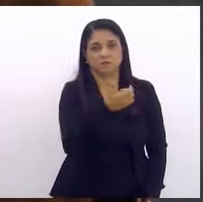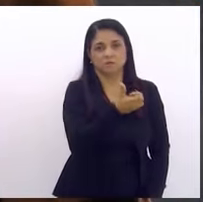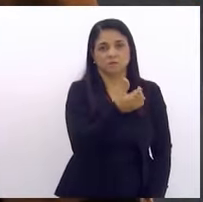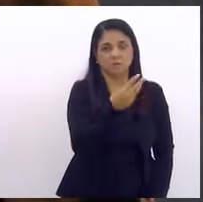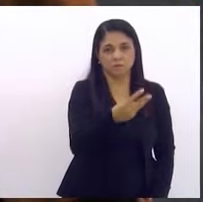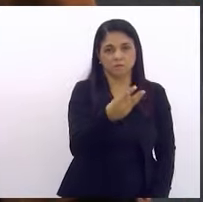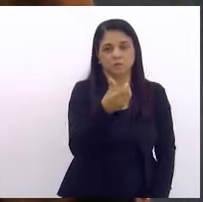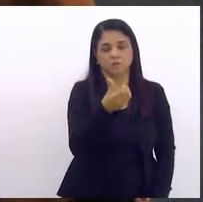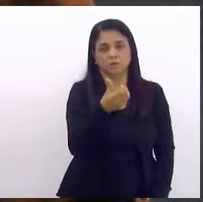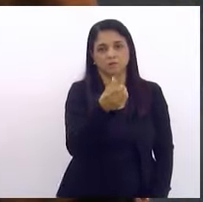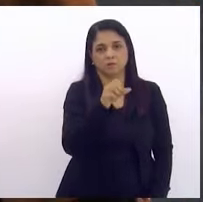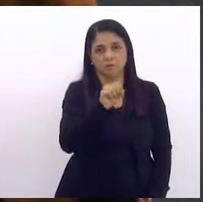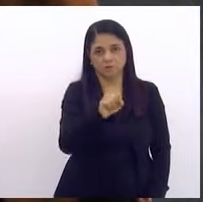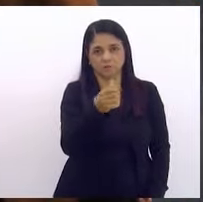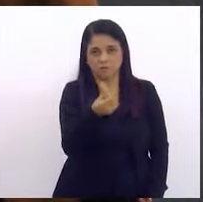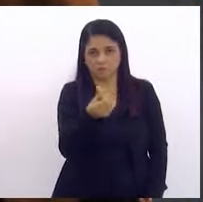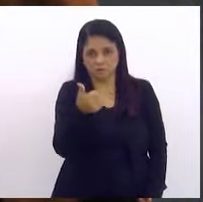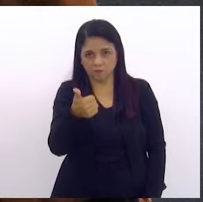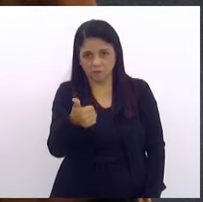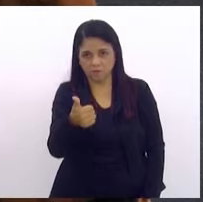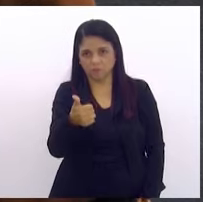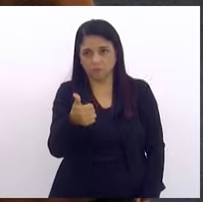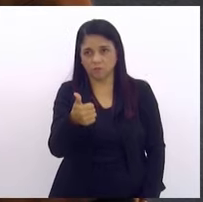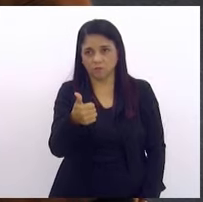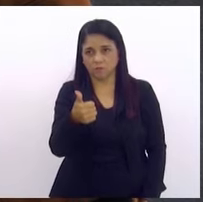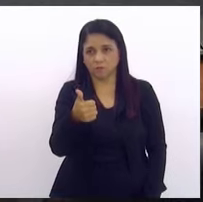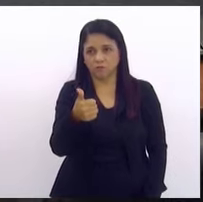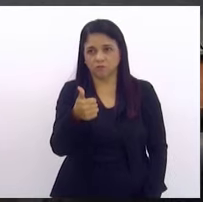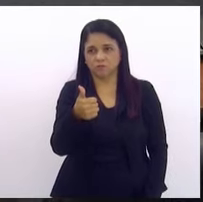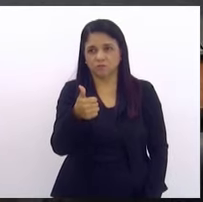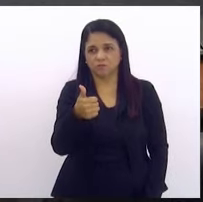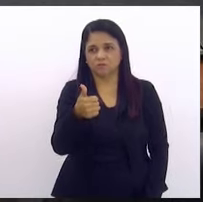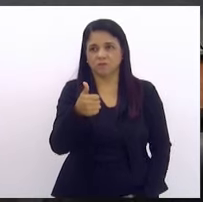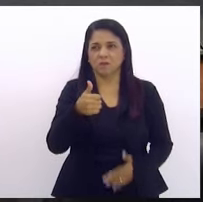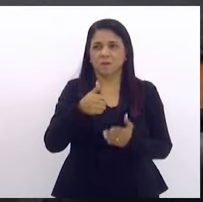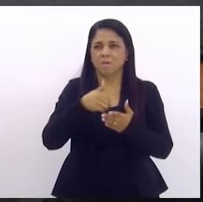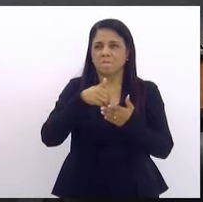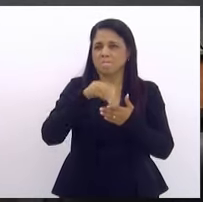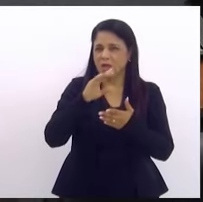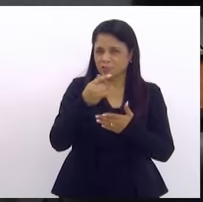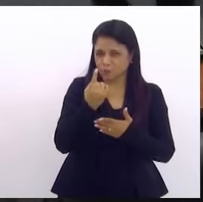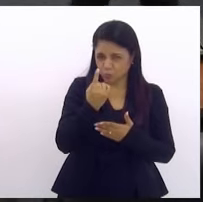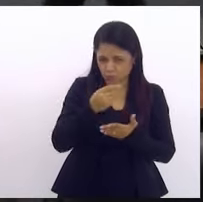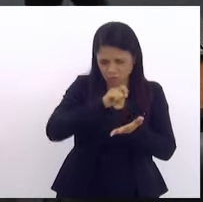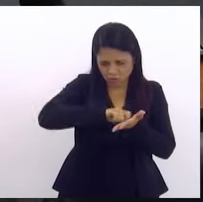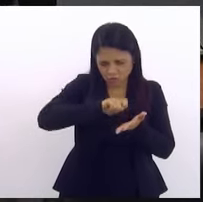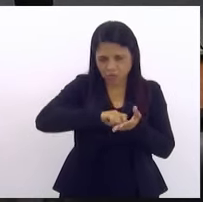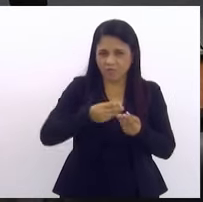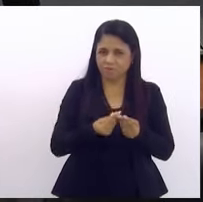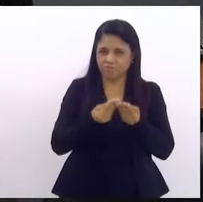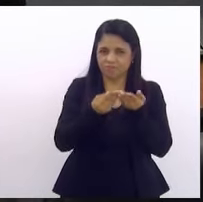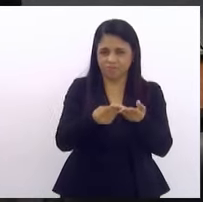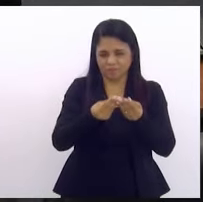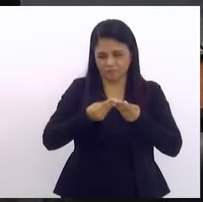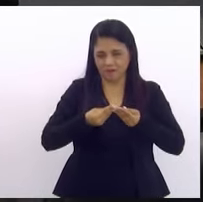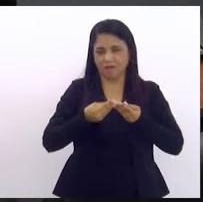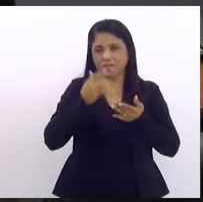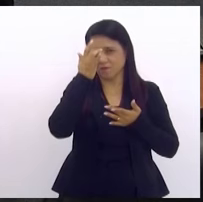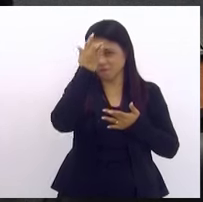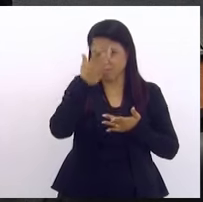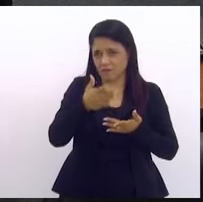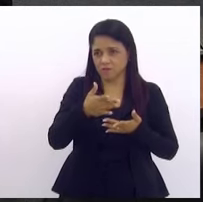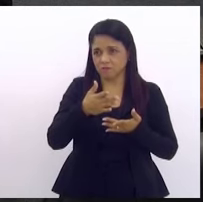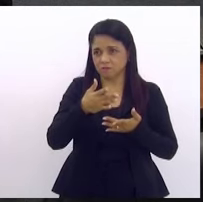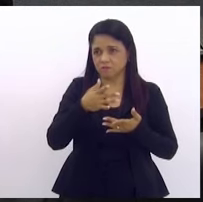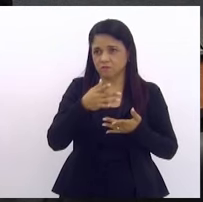3861. Ô, Dani, faz favor para mim, coloca no papel os seus, são mais de um, entrega aqui para gente, igual o Marta fez, que facilita, por favor. Tá, mas continuo